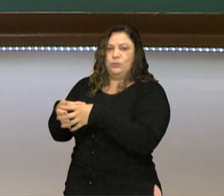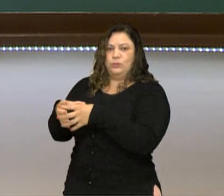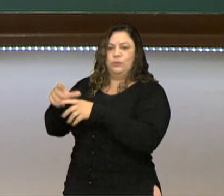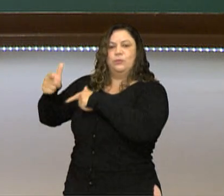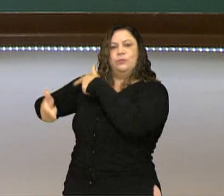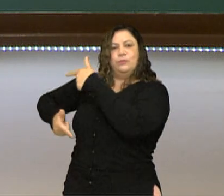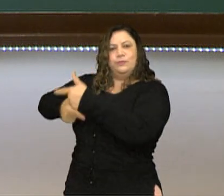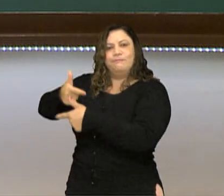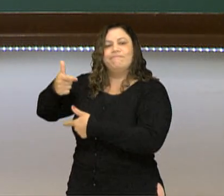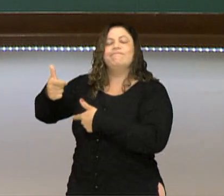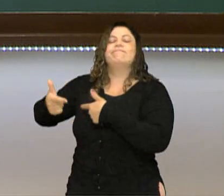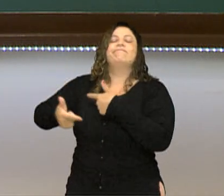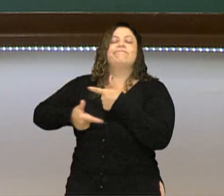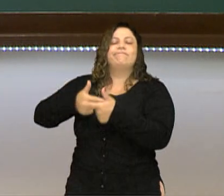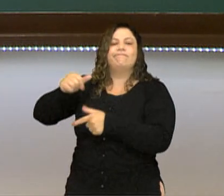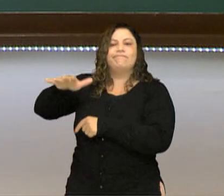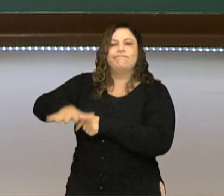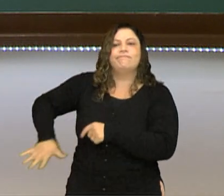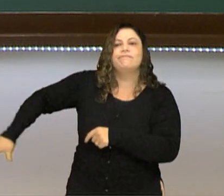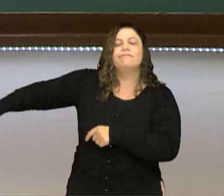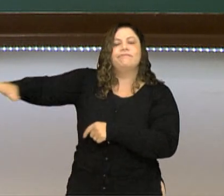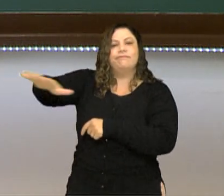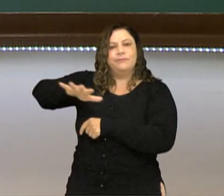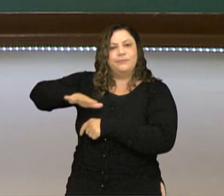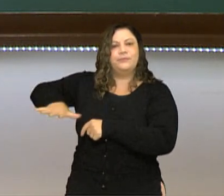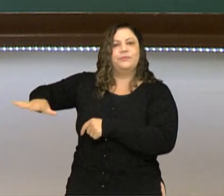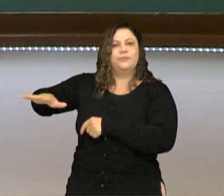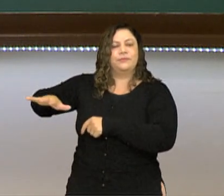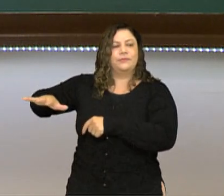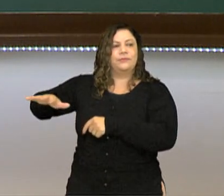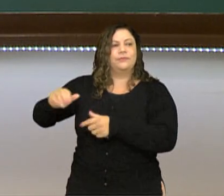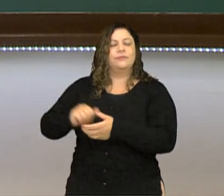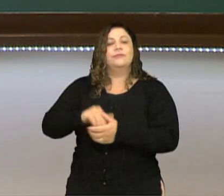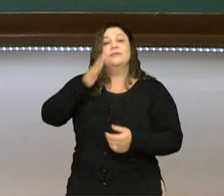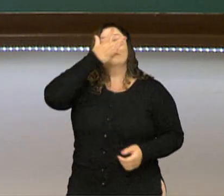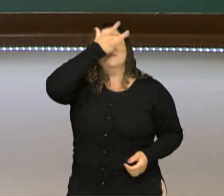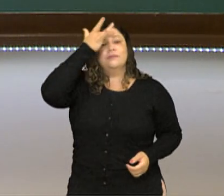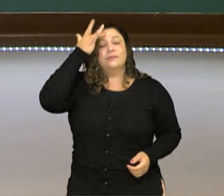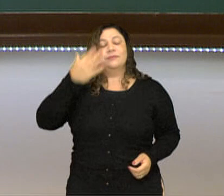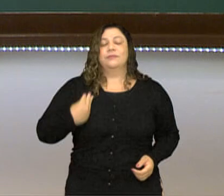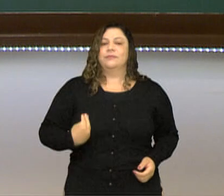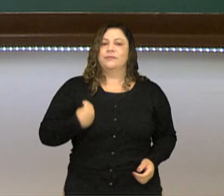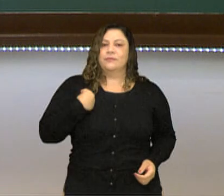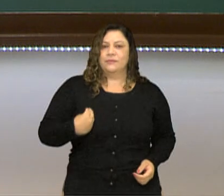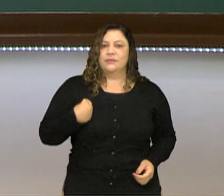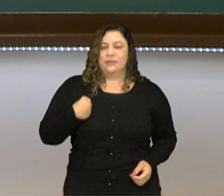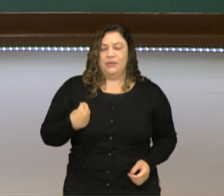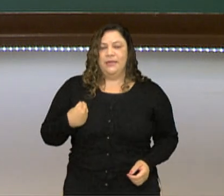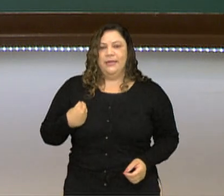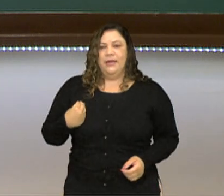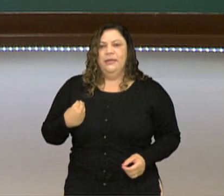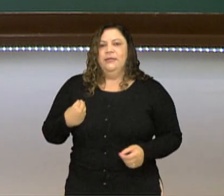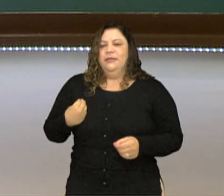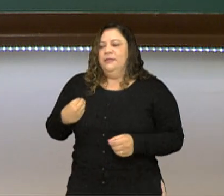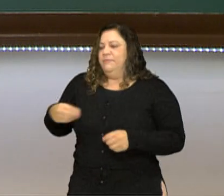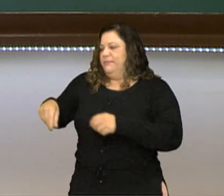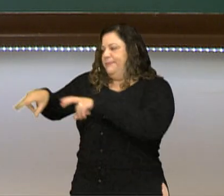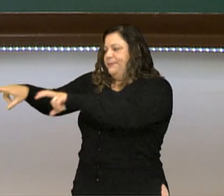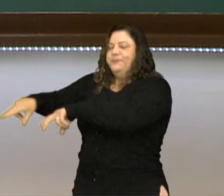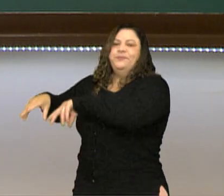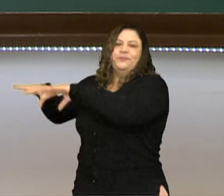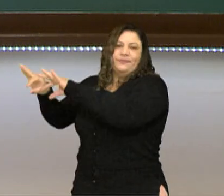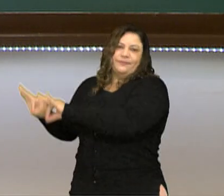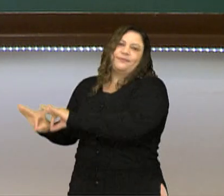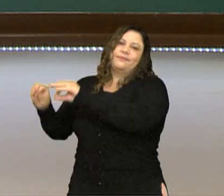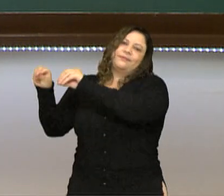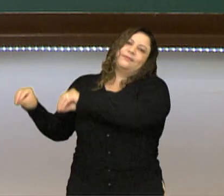tendo grandes áreas ali sob seu domínio. E aí as pessoas que viviam nessas áreas, que viviam no campo, tiveram que ir em busca